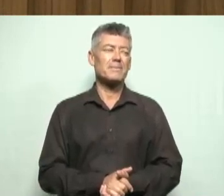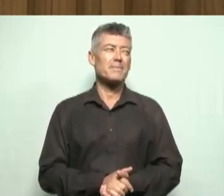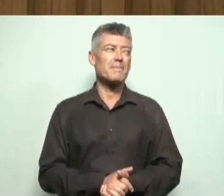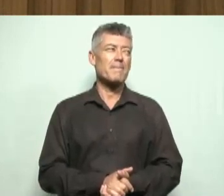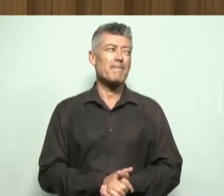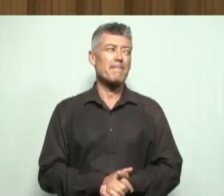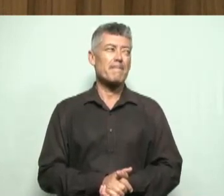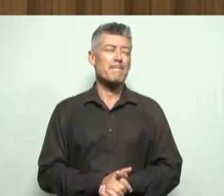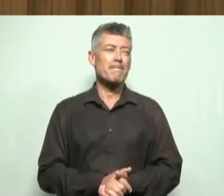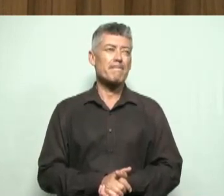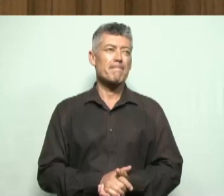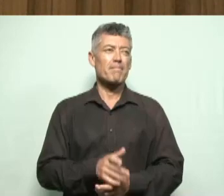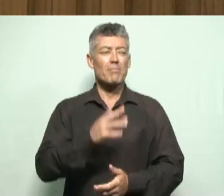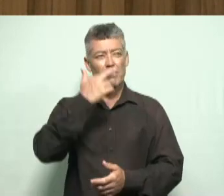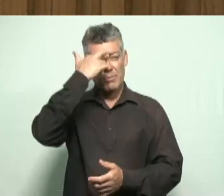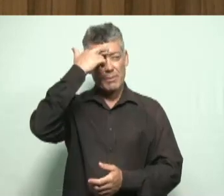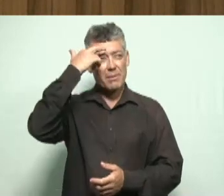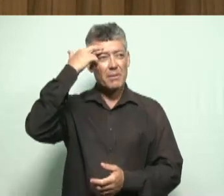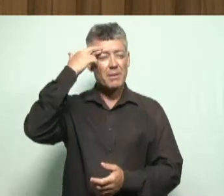Ranieri Barbosa.